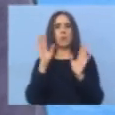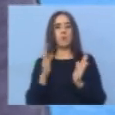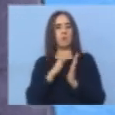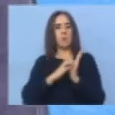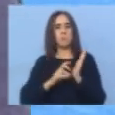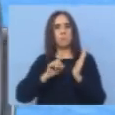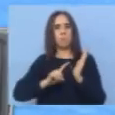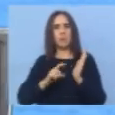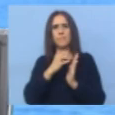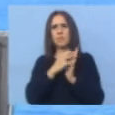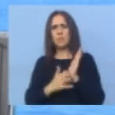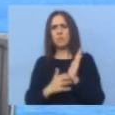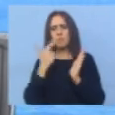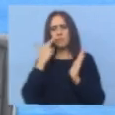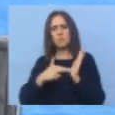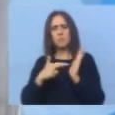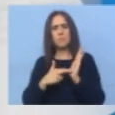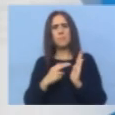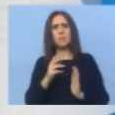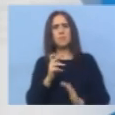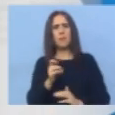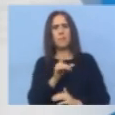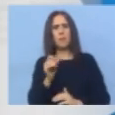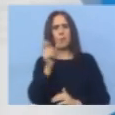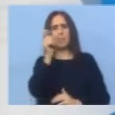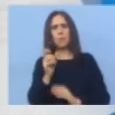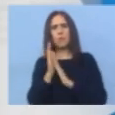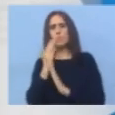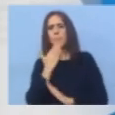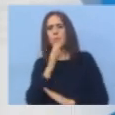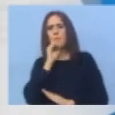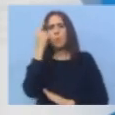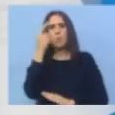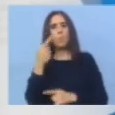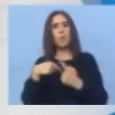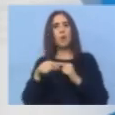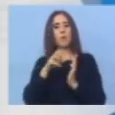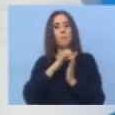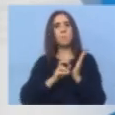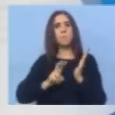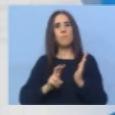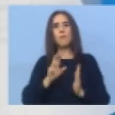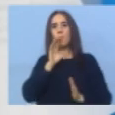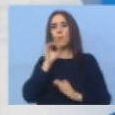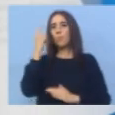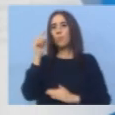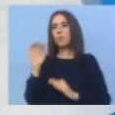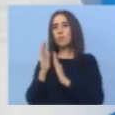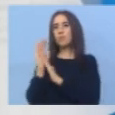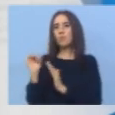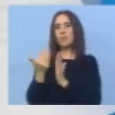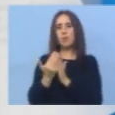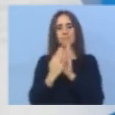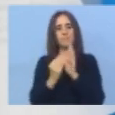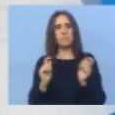de um texto em que parece que Deus pede a Abraão o seu filho unigénico, na segunda é o Deus que dá o seu filho unigénico. Há uma mudança de paradigma clara. E